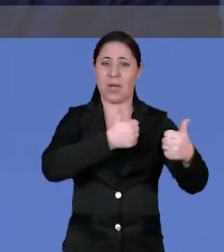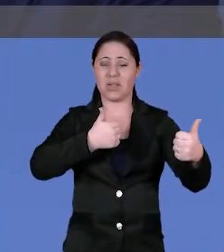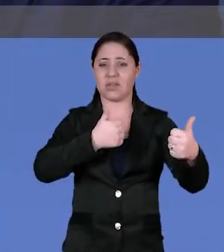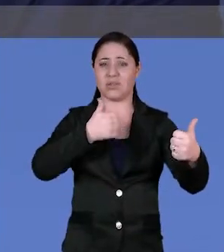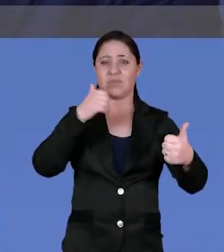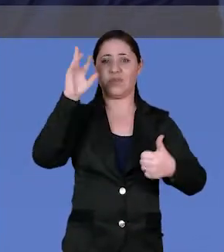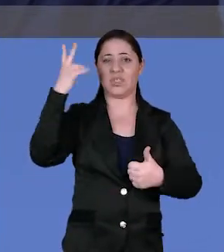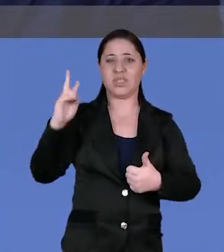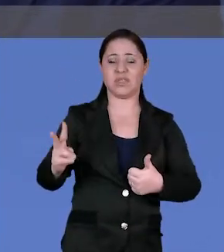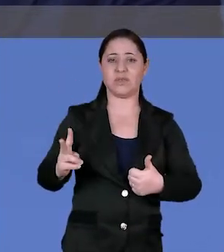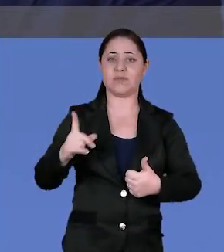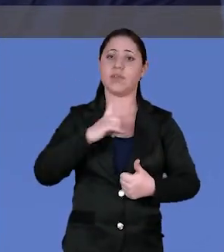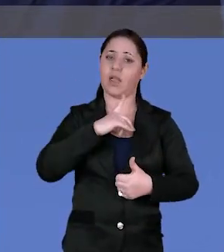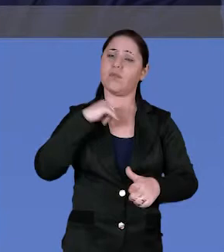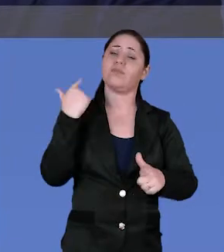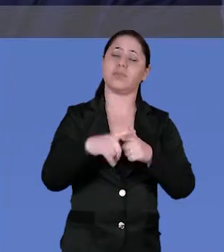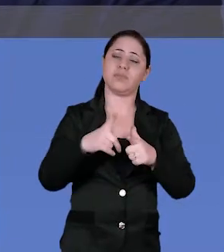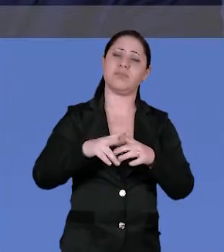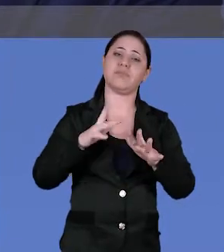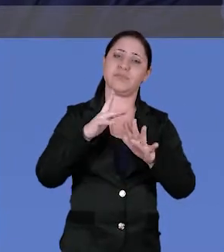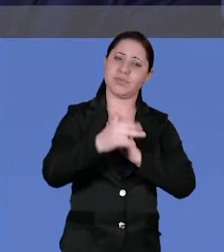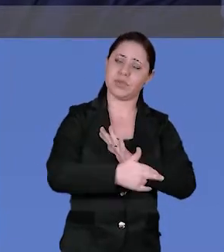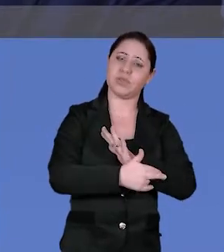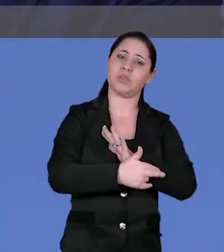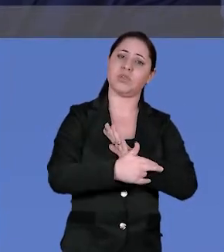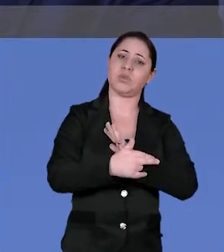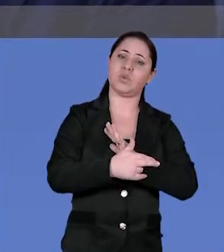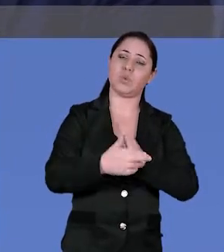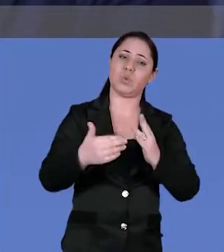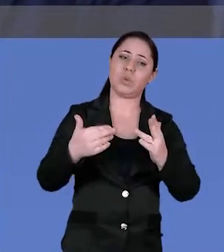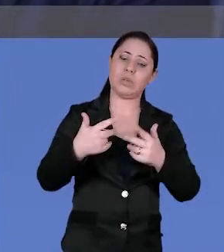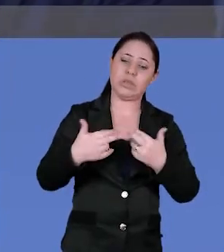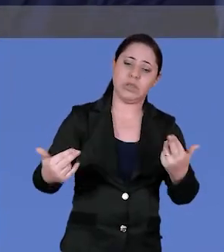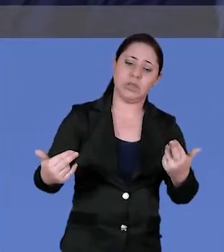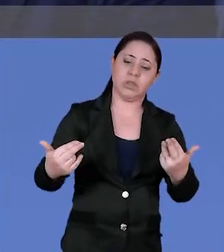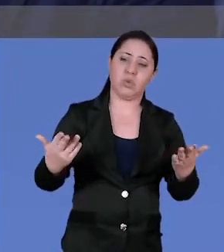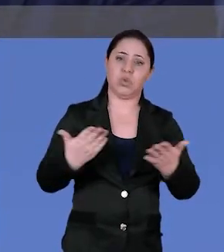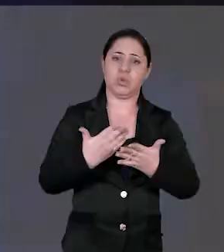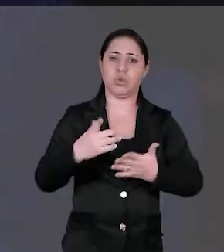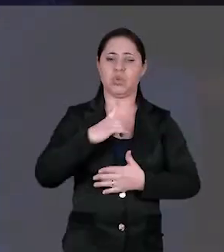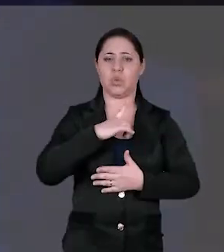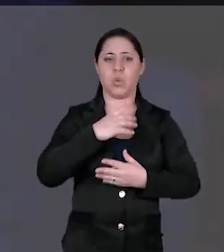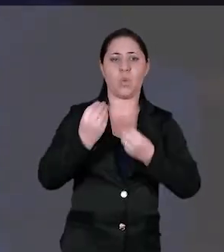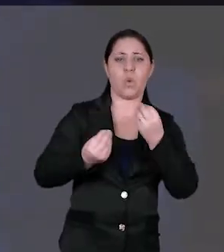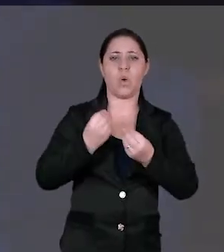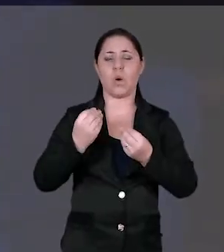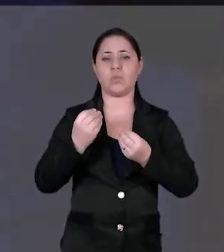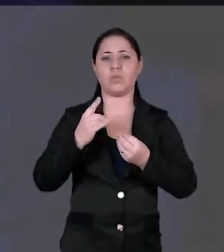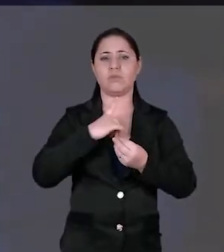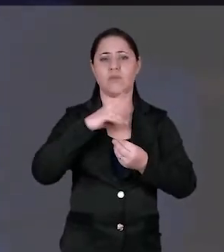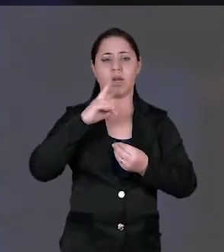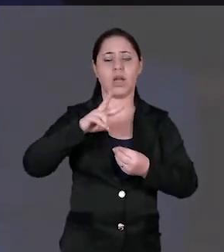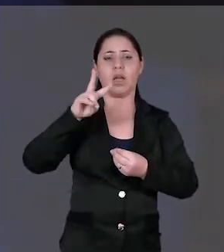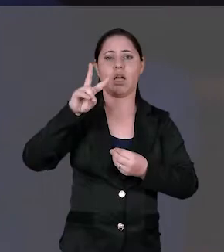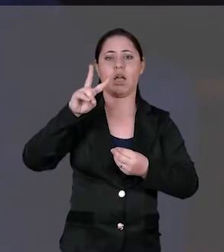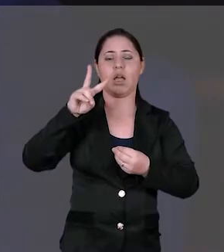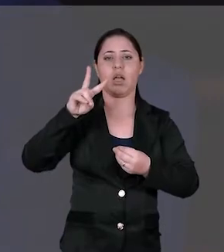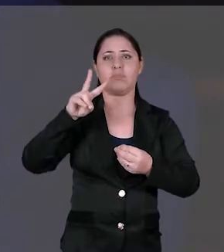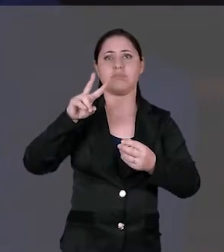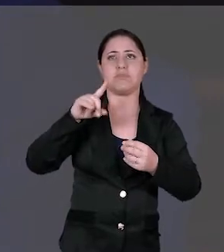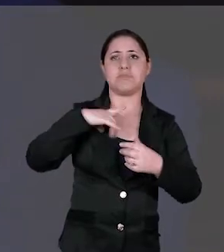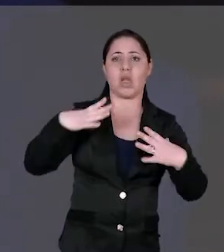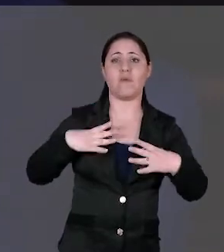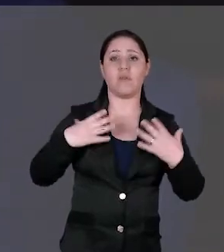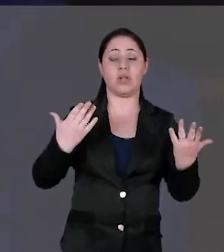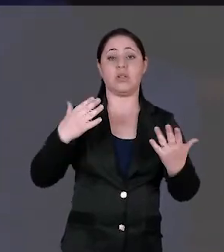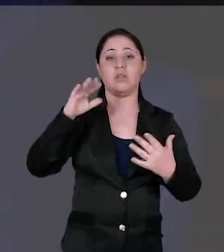que é fácil ali com a Venezuela. Surgiu muitos problemas nesse sentido. E hoje, a gente, quando